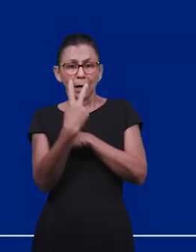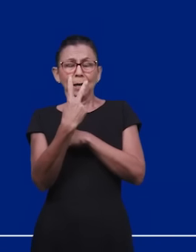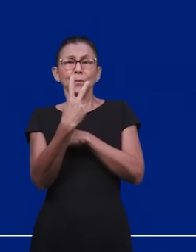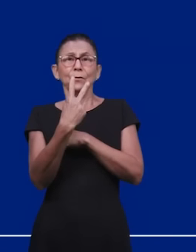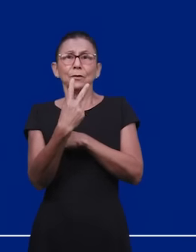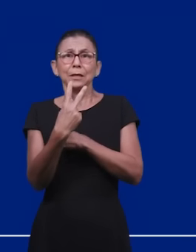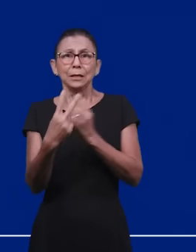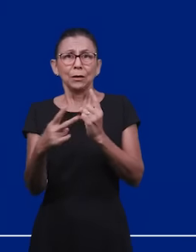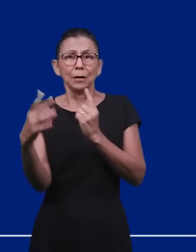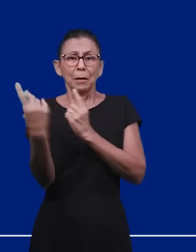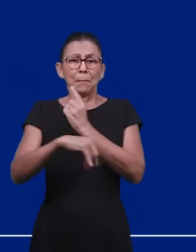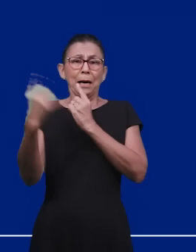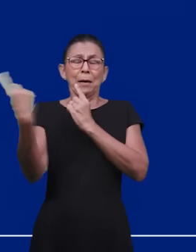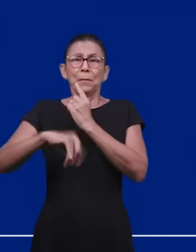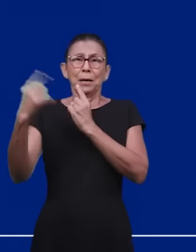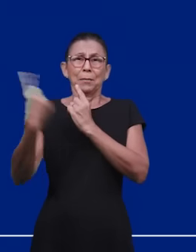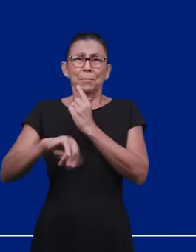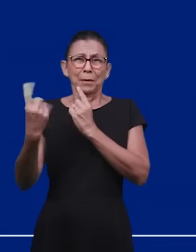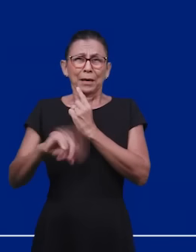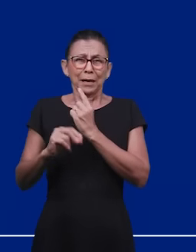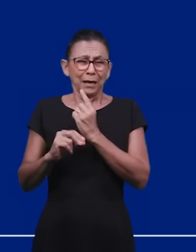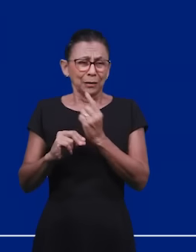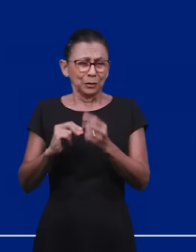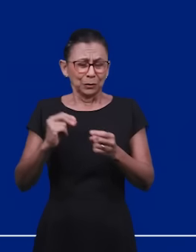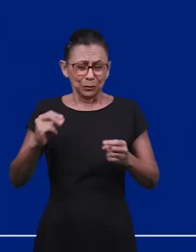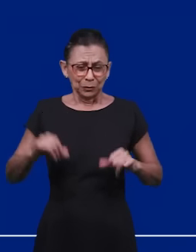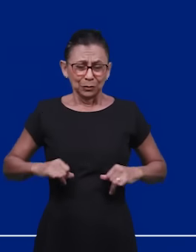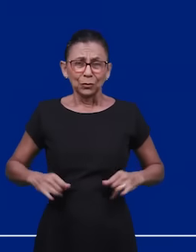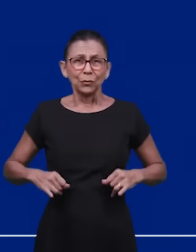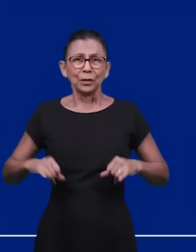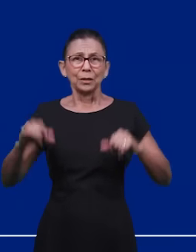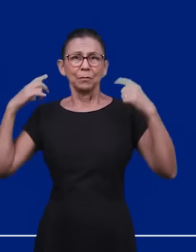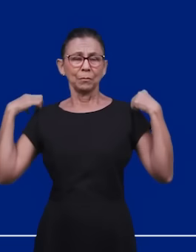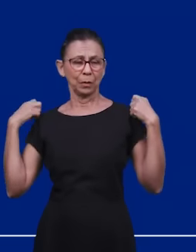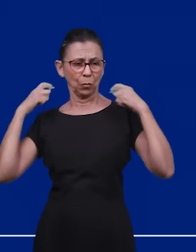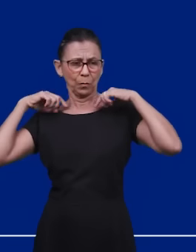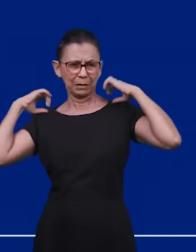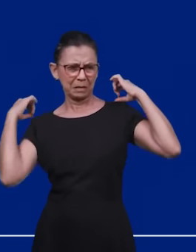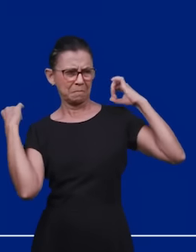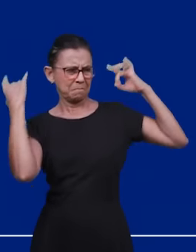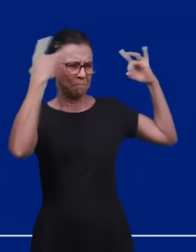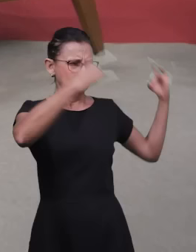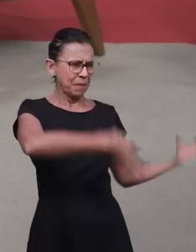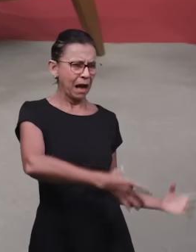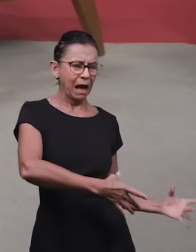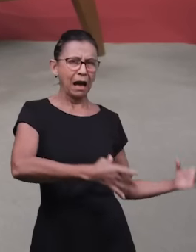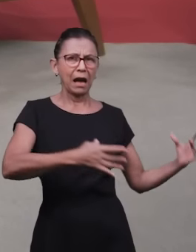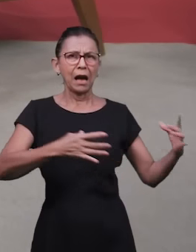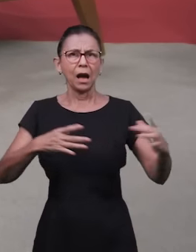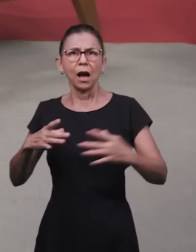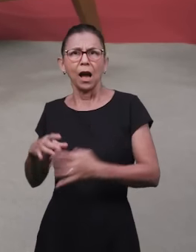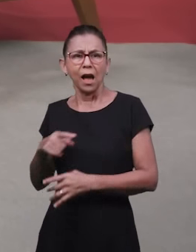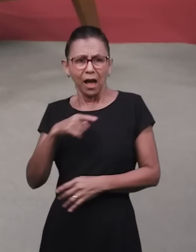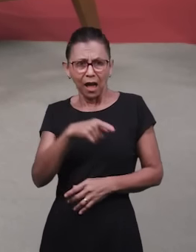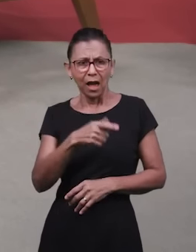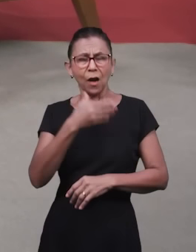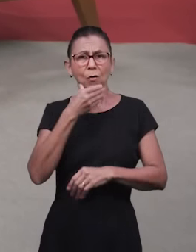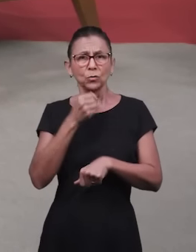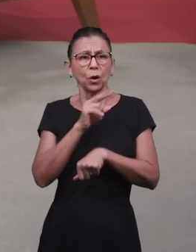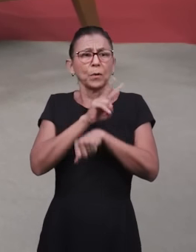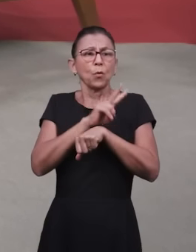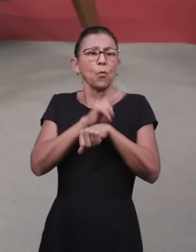e feriram-me, tiraram-me o meu manto os guardas dos muros. A primeira abordagem que eu queria ver com